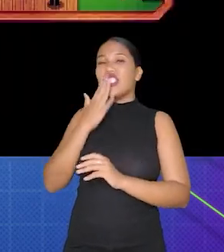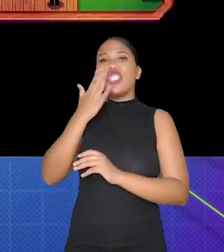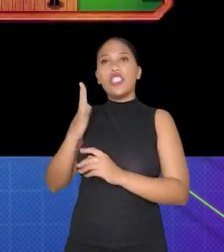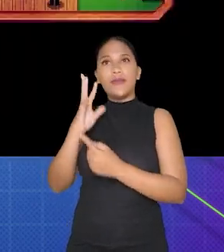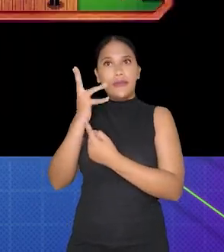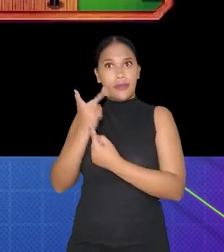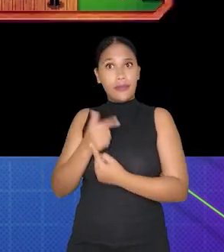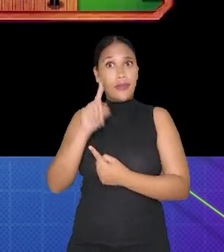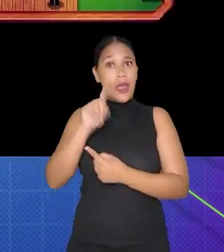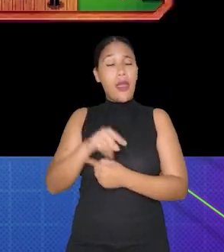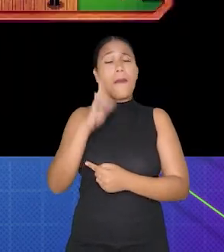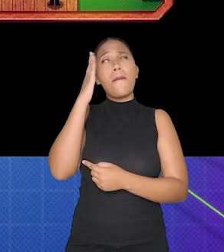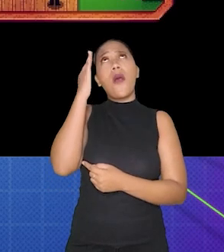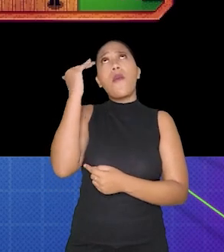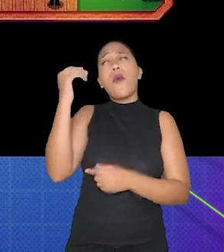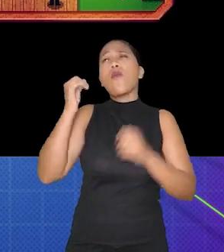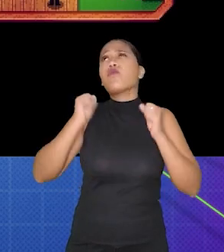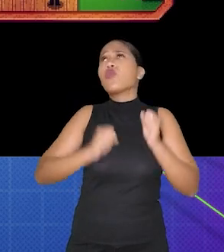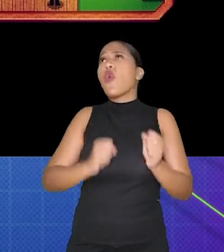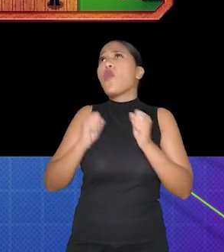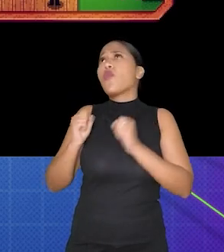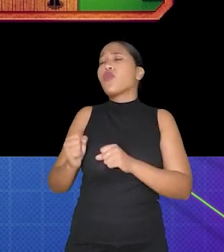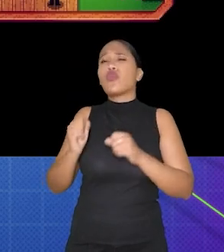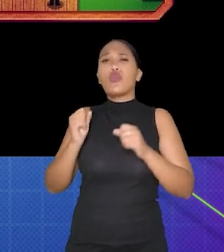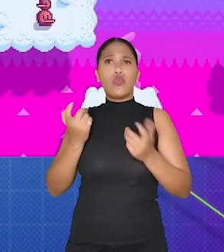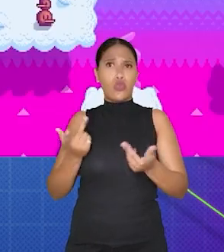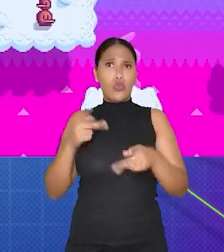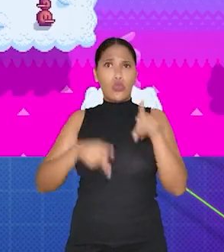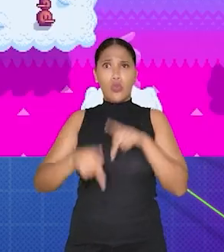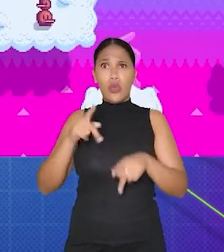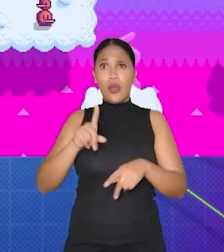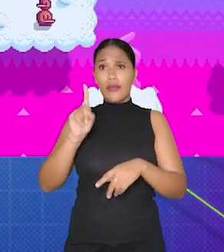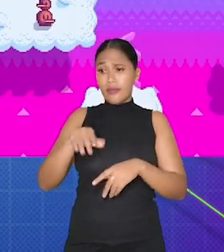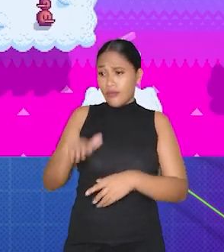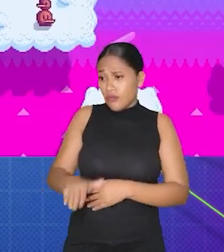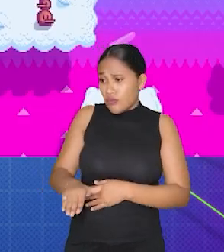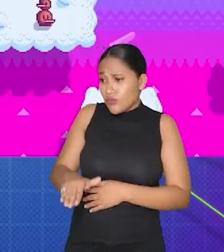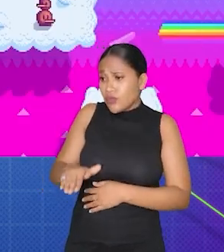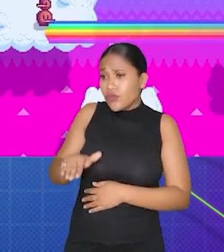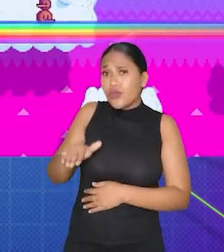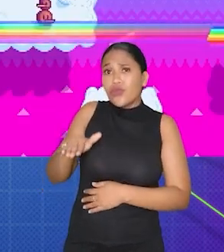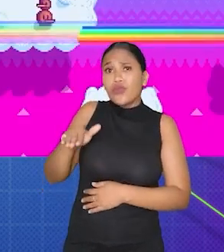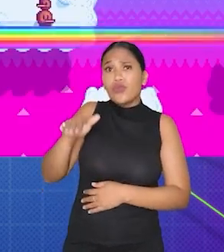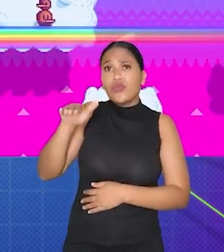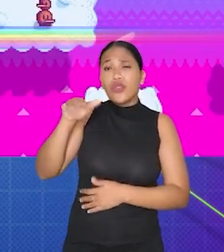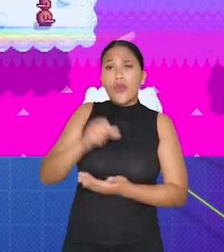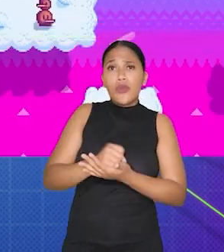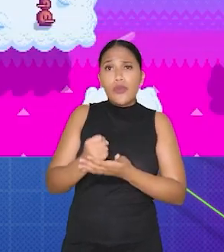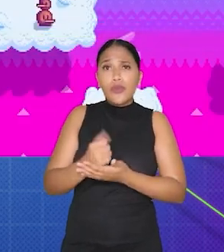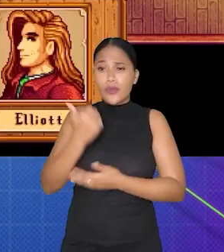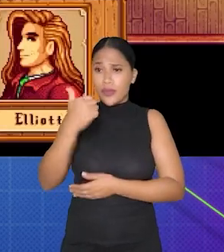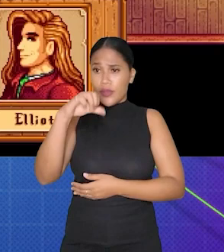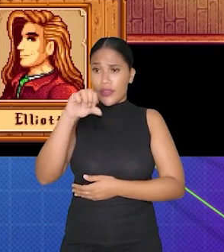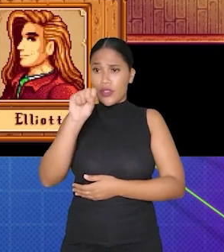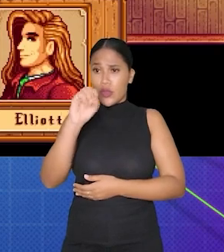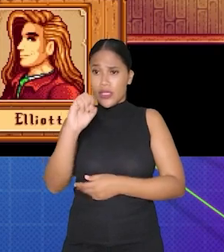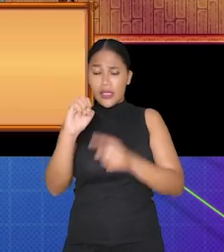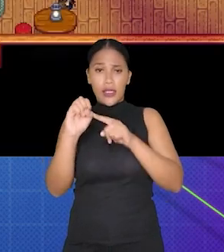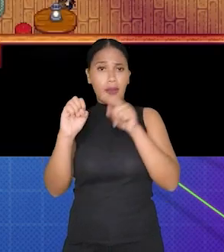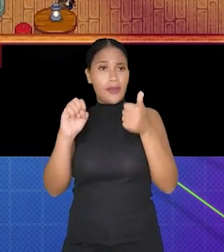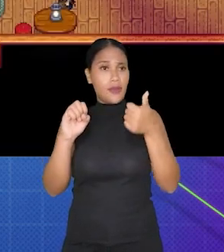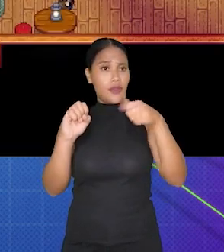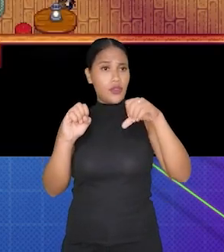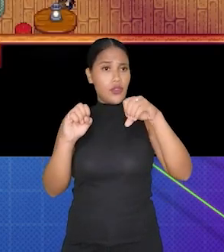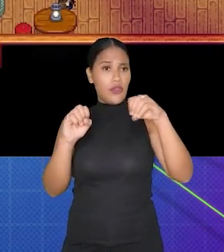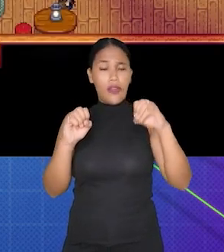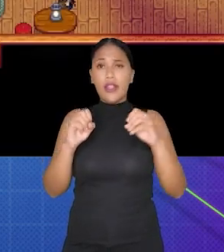estilo de arte em pixel art é muito popular entre os jogadores, especialmente aqueles que cresceram jogando jogos eletrônicos nos anos 80 e